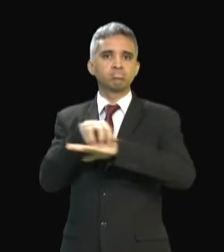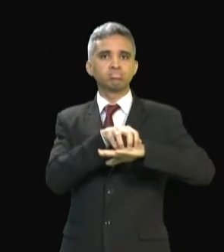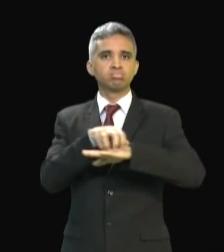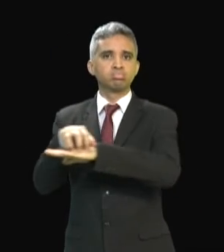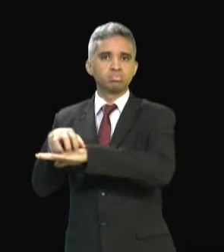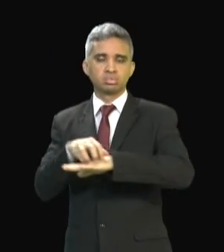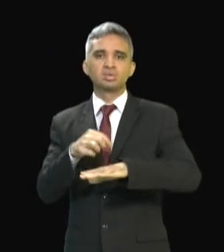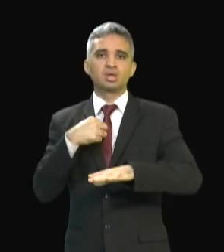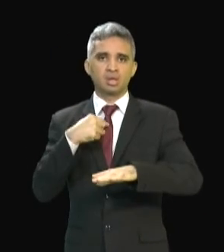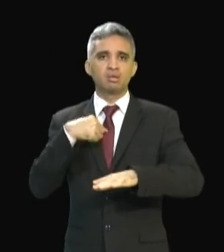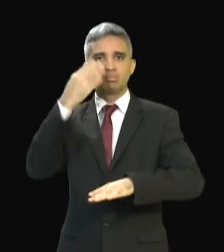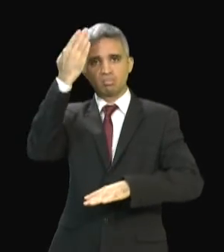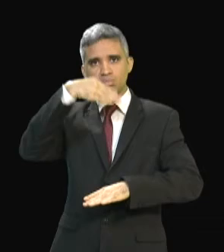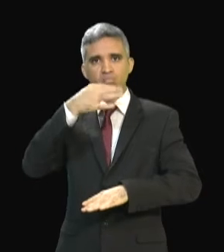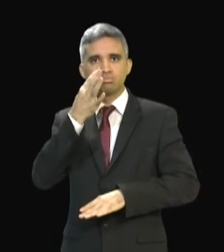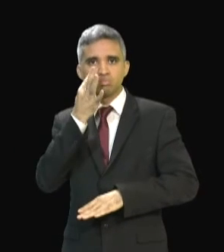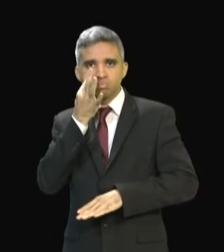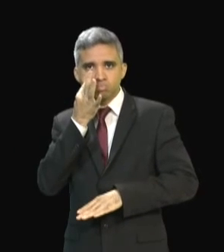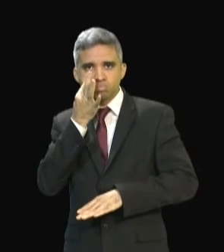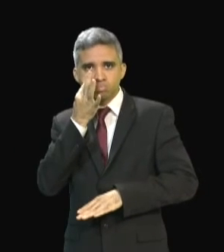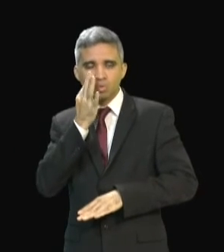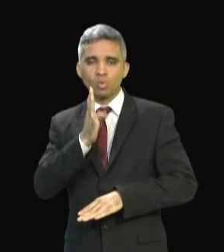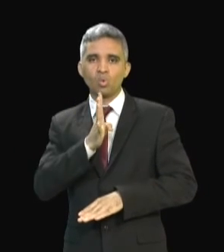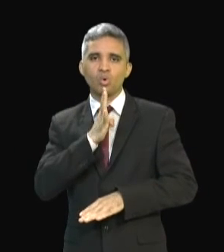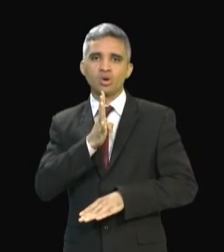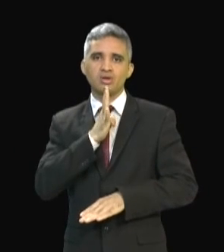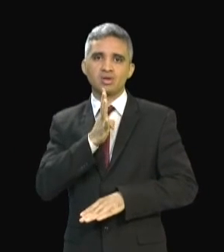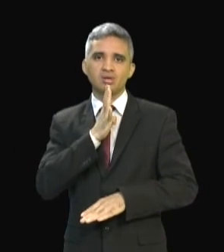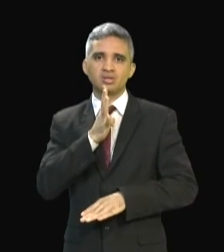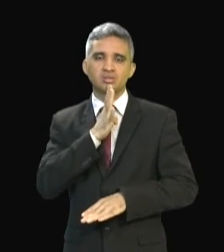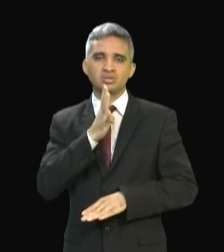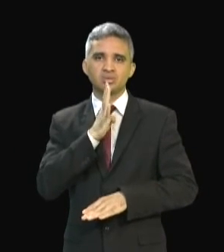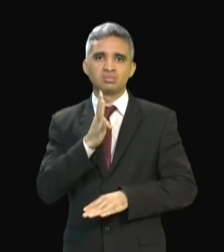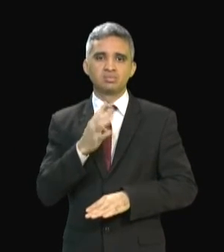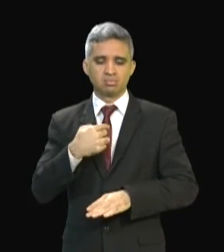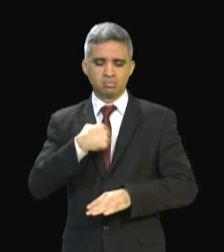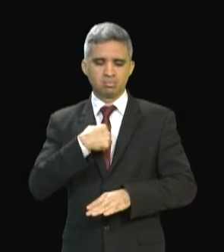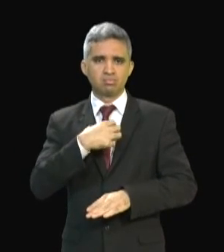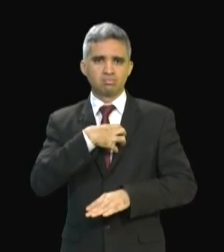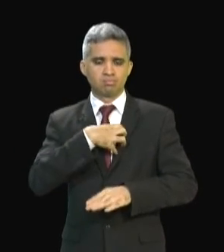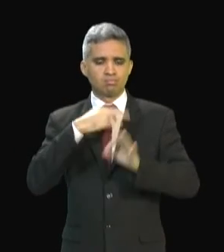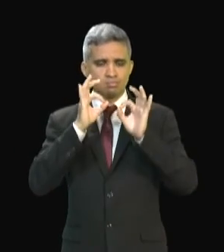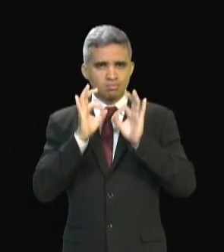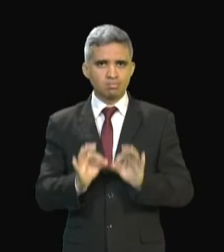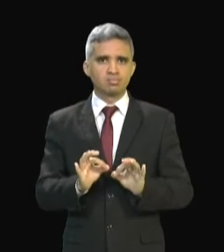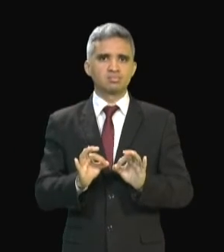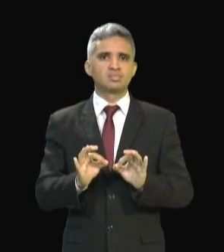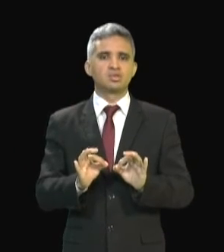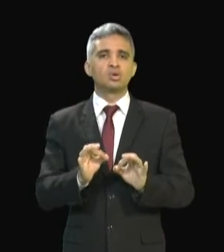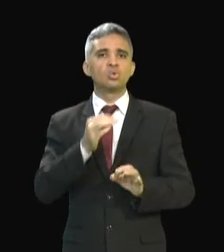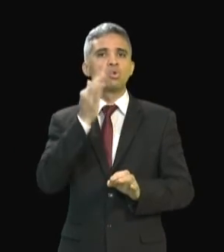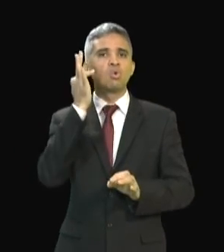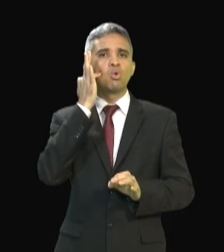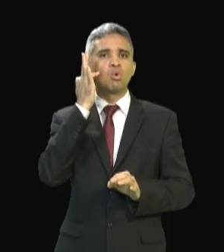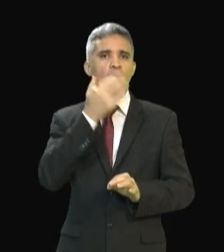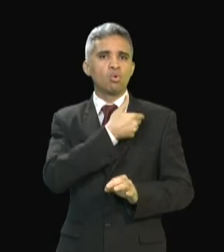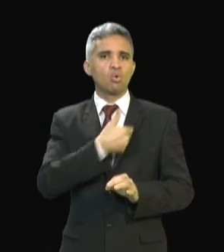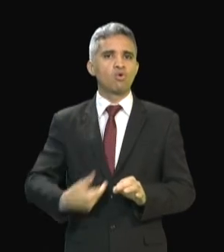eu vou avaliar isso, quais foram as bases jurídicas, mas eu tenho certeza que foi pela péssima